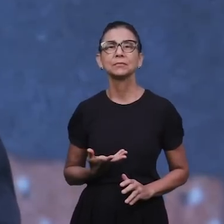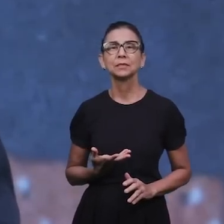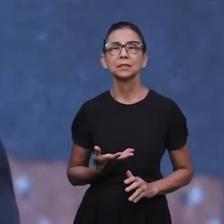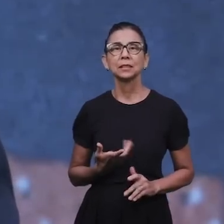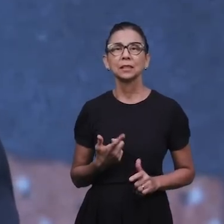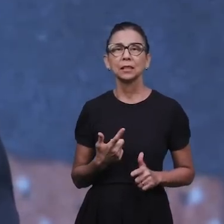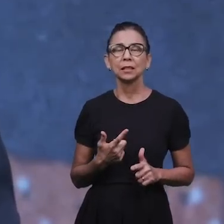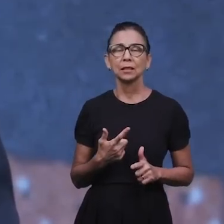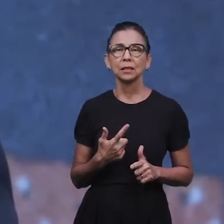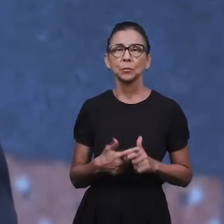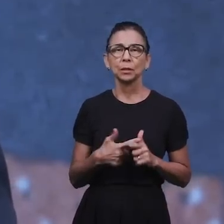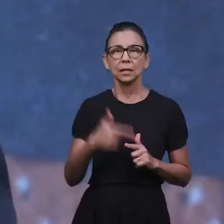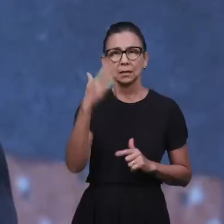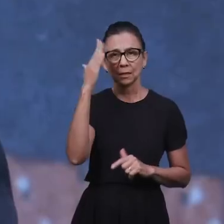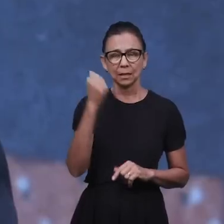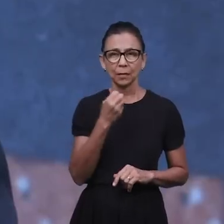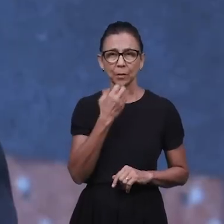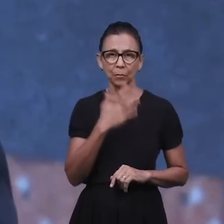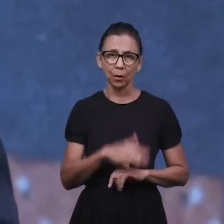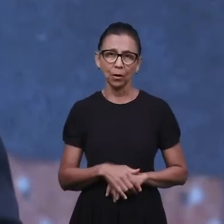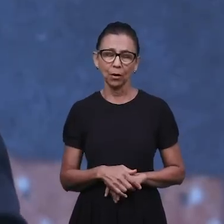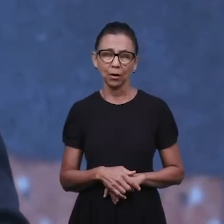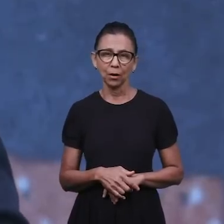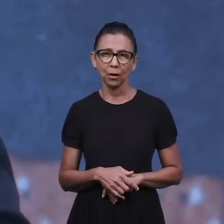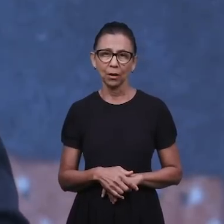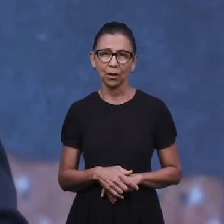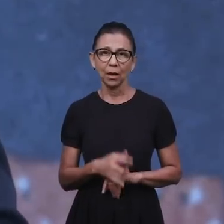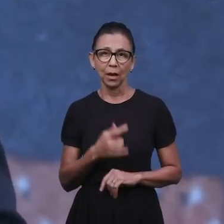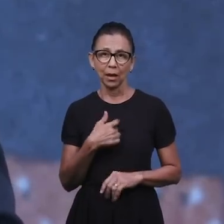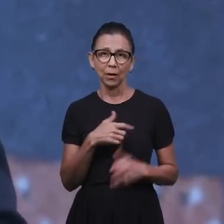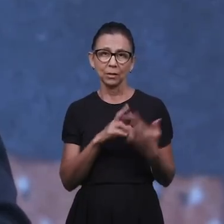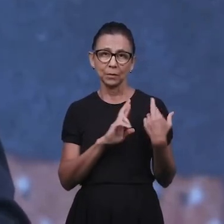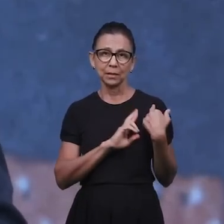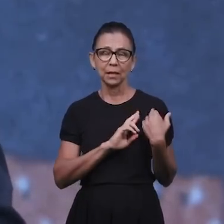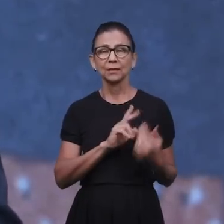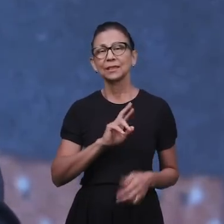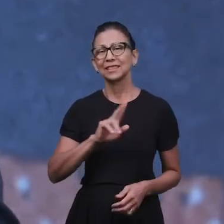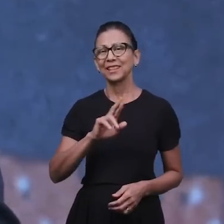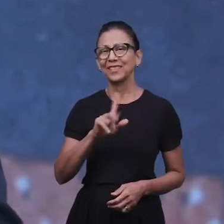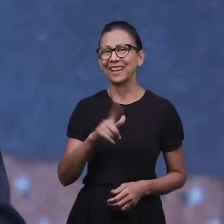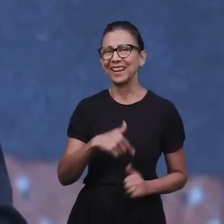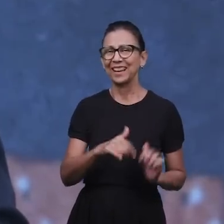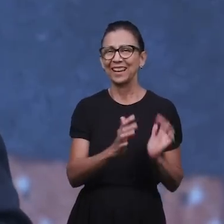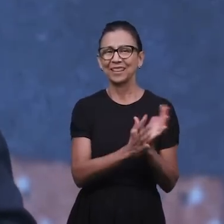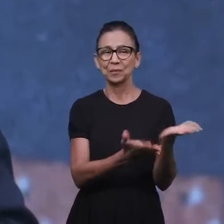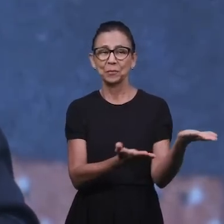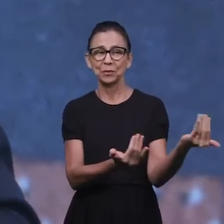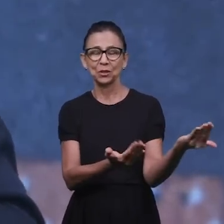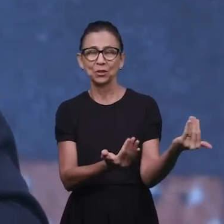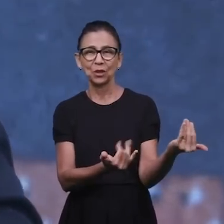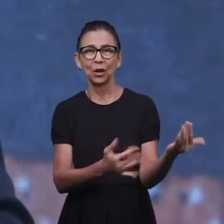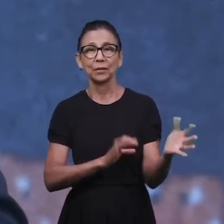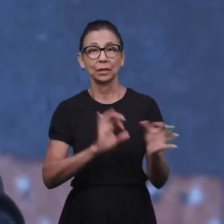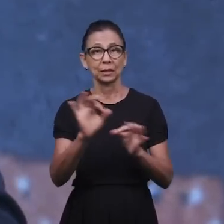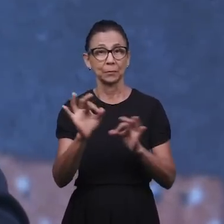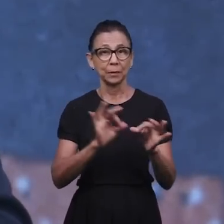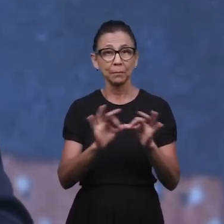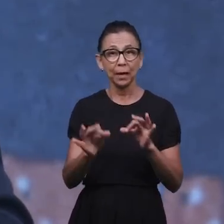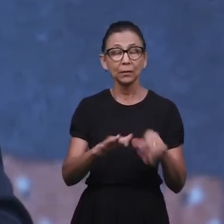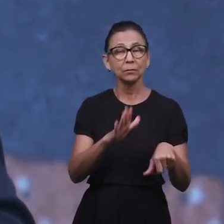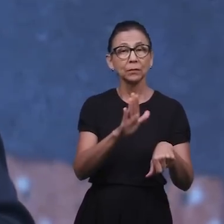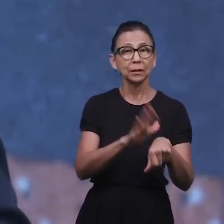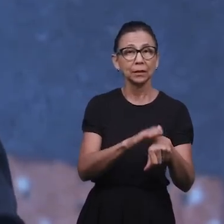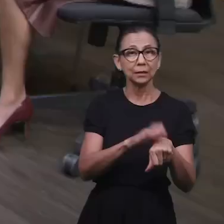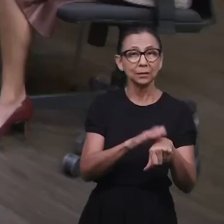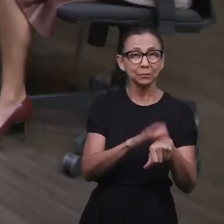está bom? Não é por minha causa. É por causa dos jovens. Os jovens que produzem esse programa, os jovens que estão presentes no programa,